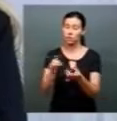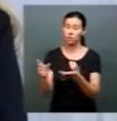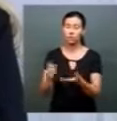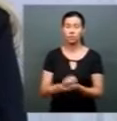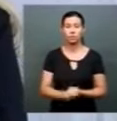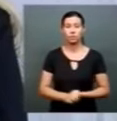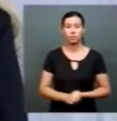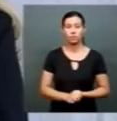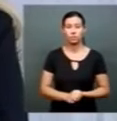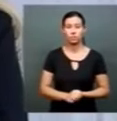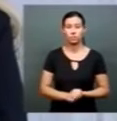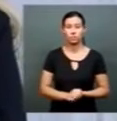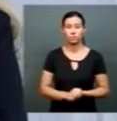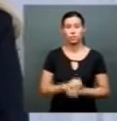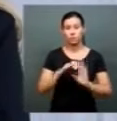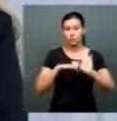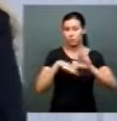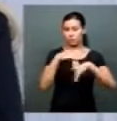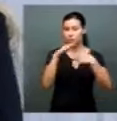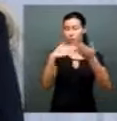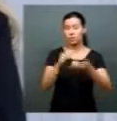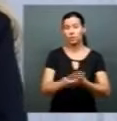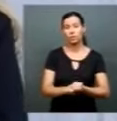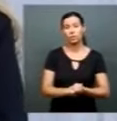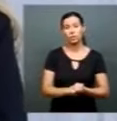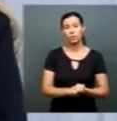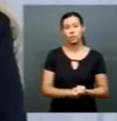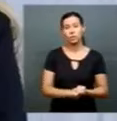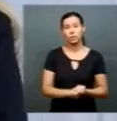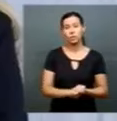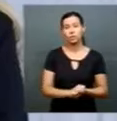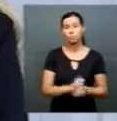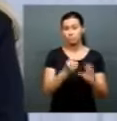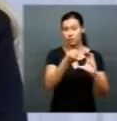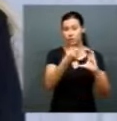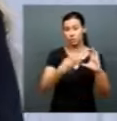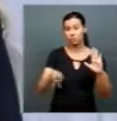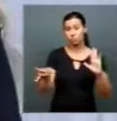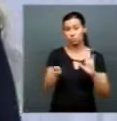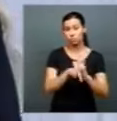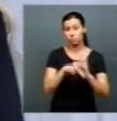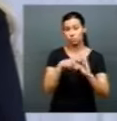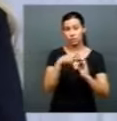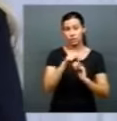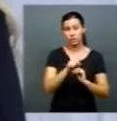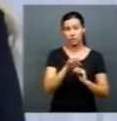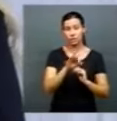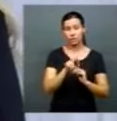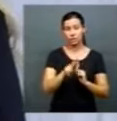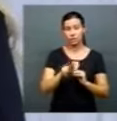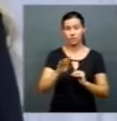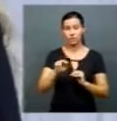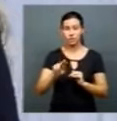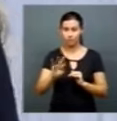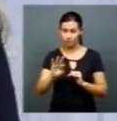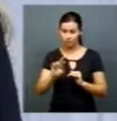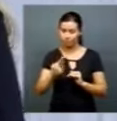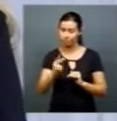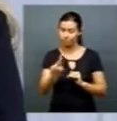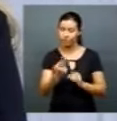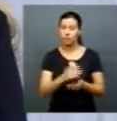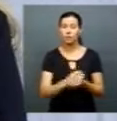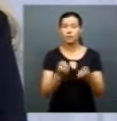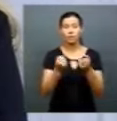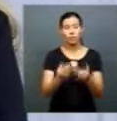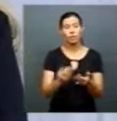mercado e de desenvolver. Eu acho que essa também é uma característica da startup, que o empreendedor é muito técnico, como a professora